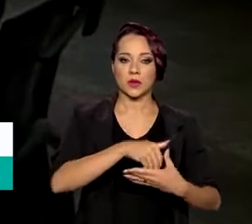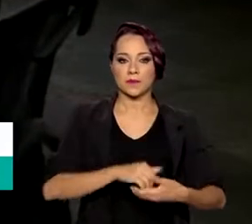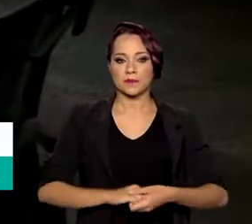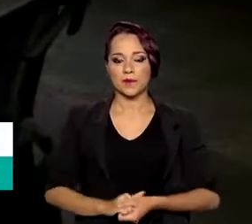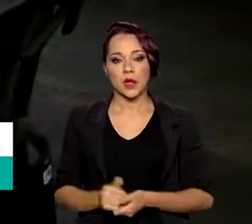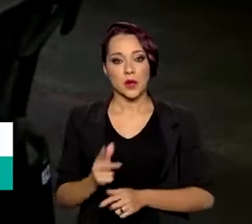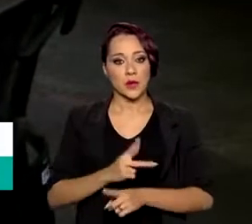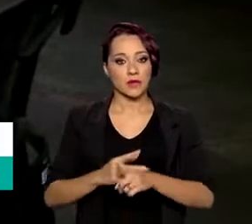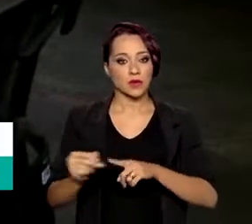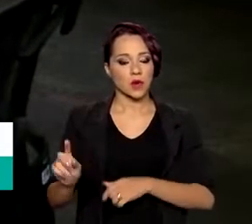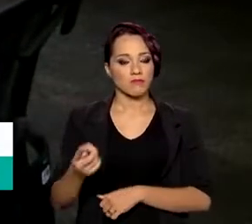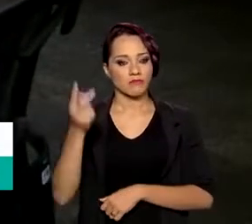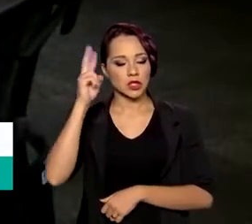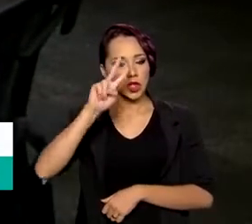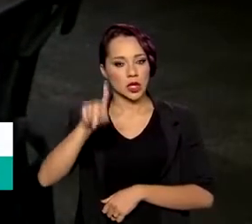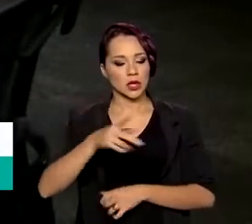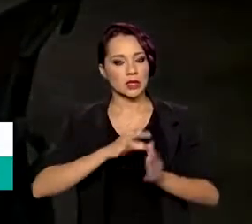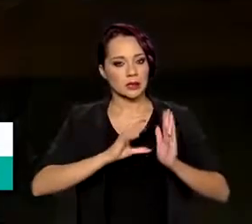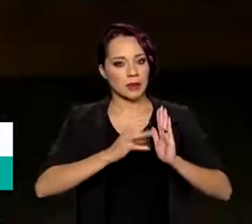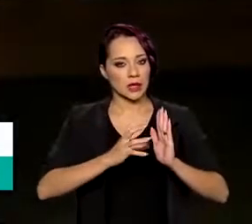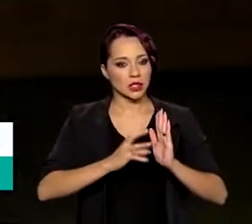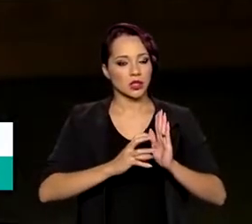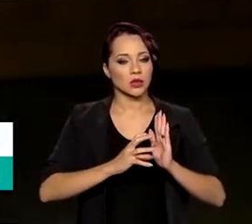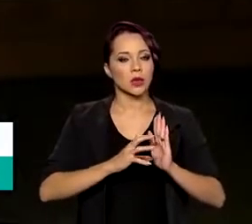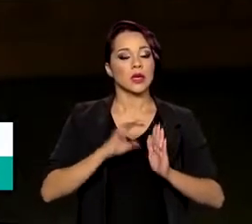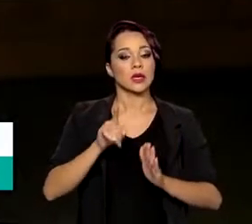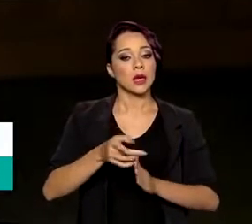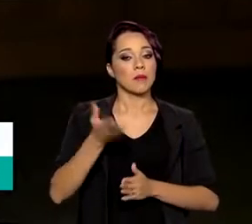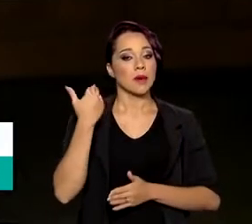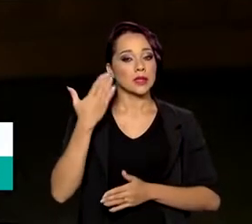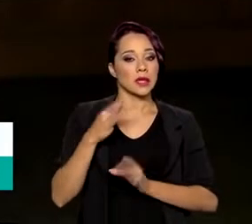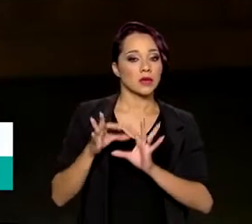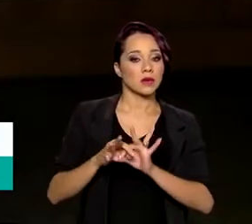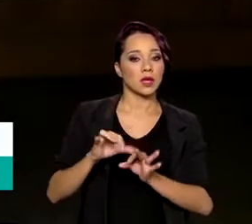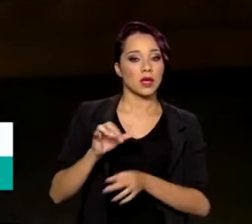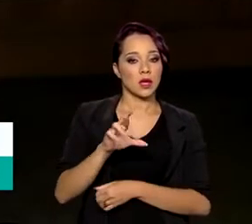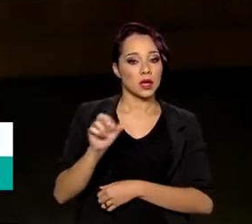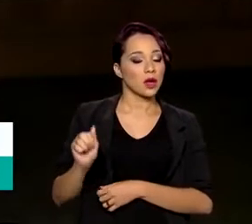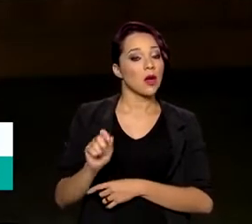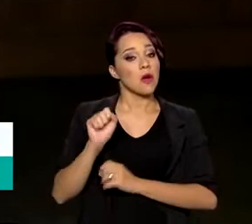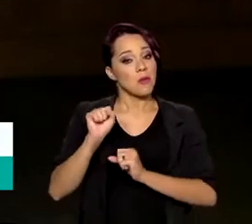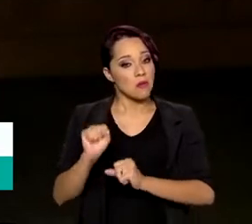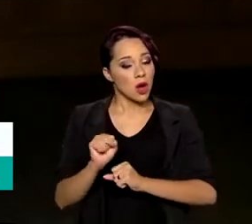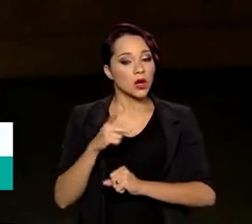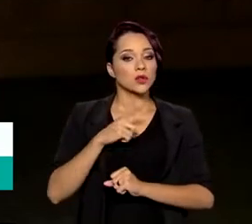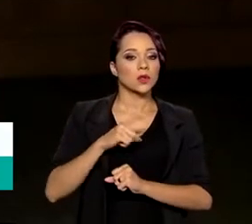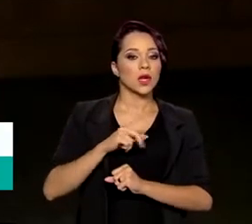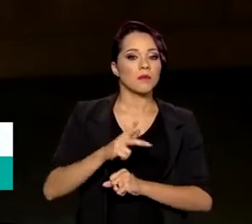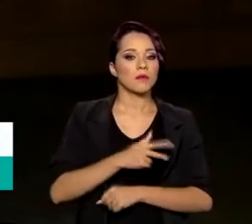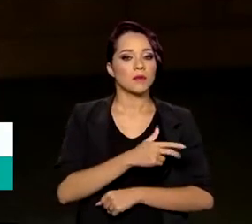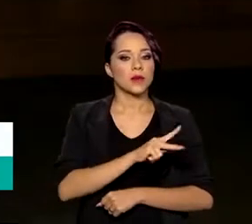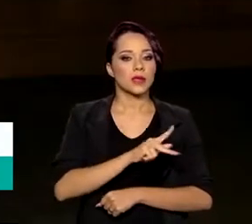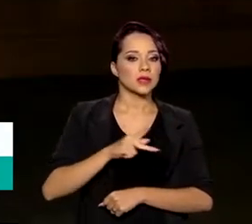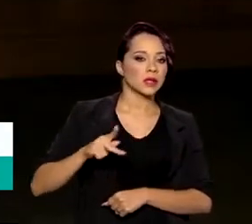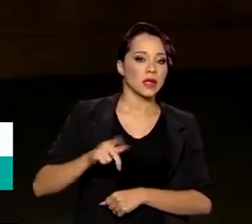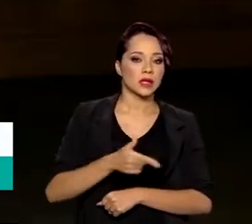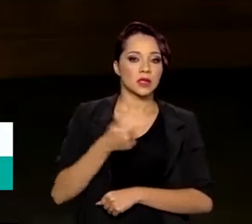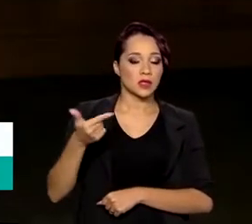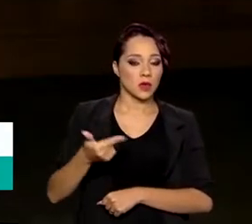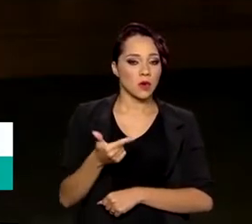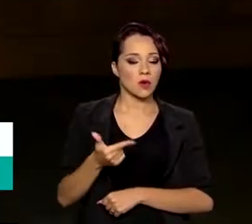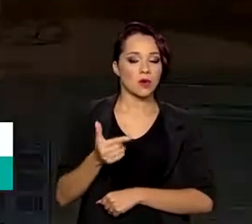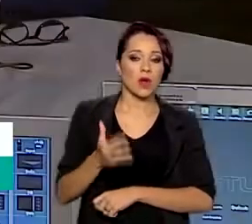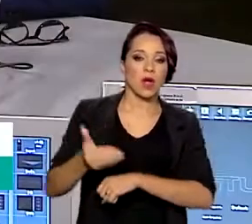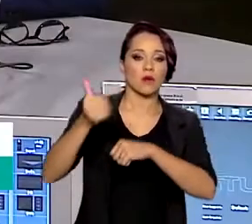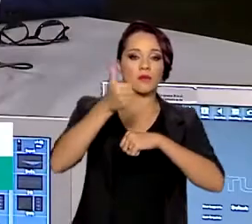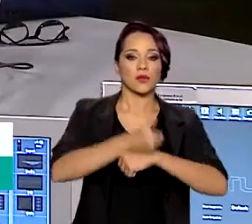Uma vitória histórica desse partido, que é ex-braço político do IRA, pode levar a sua vice-presidente, Michelle O'Neill, ao